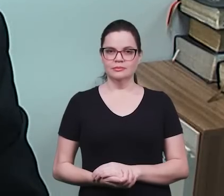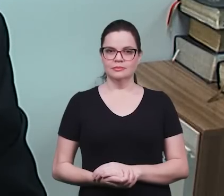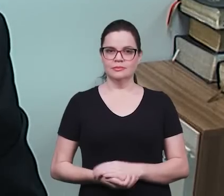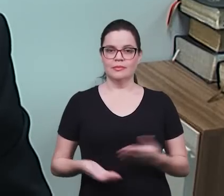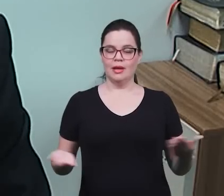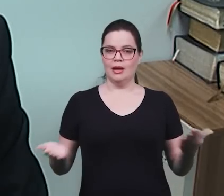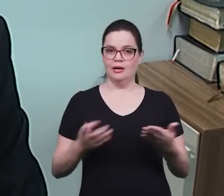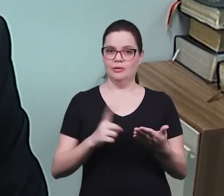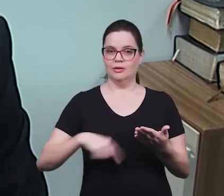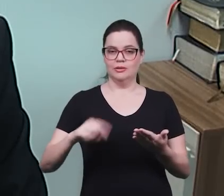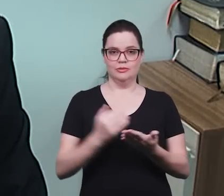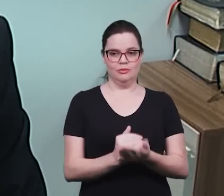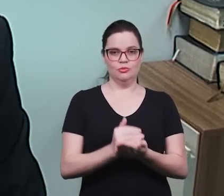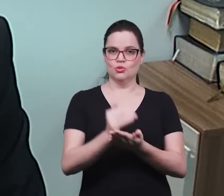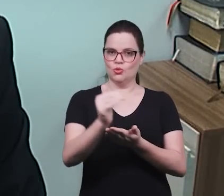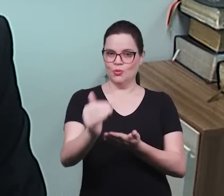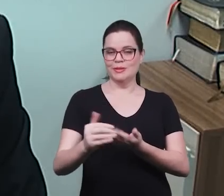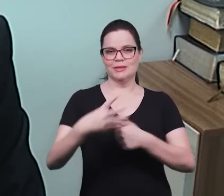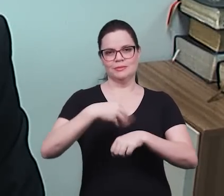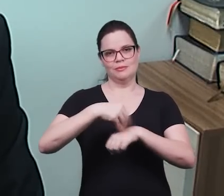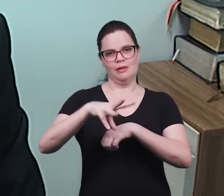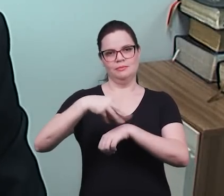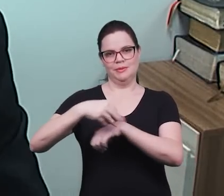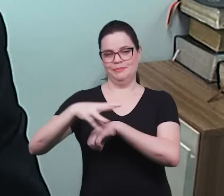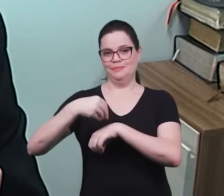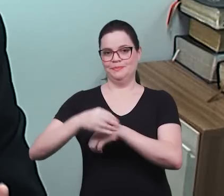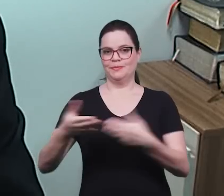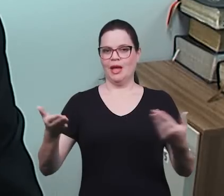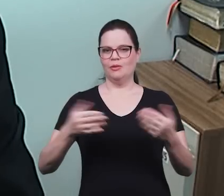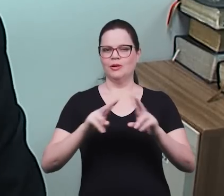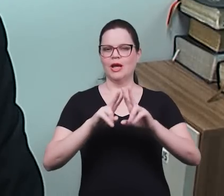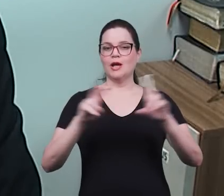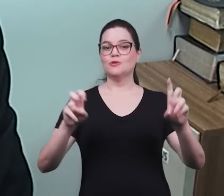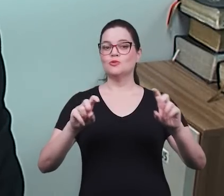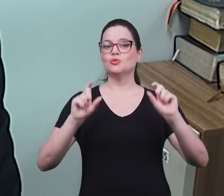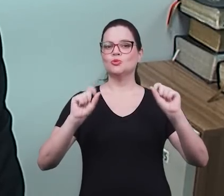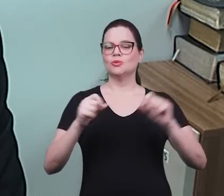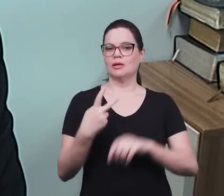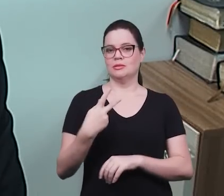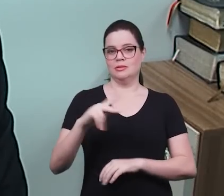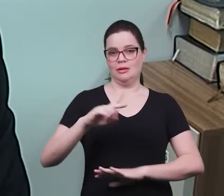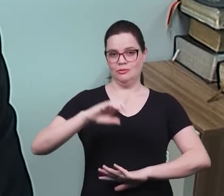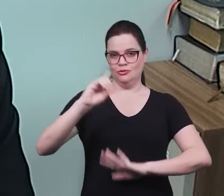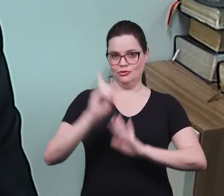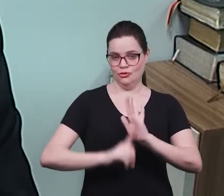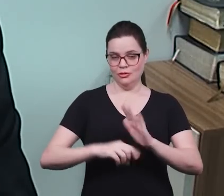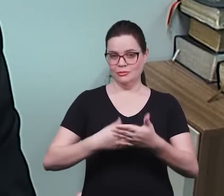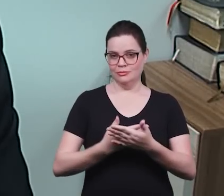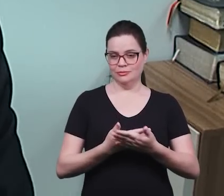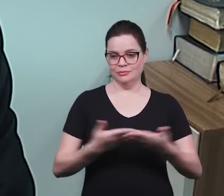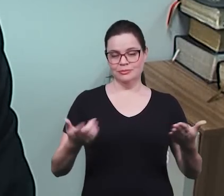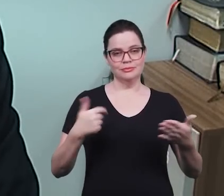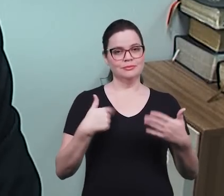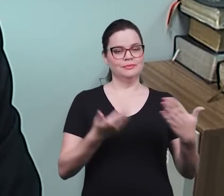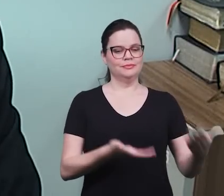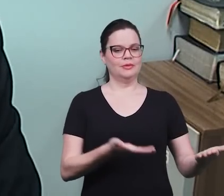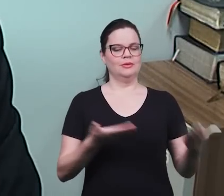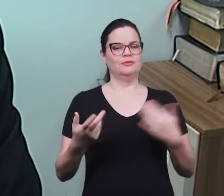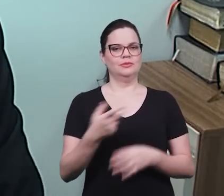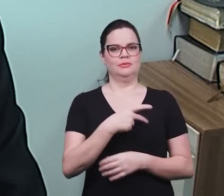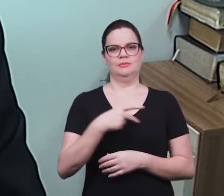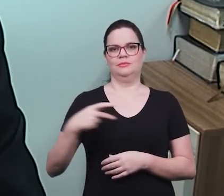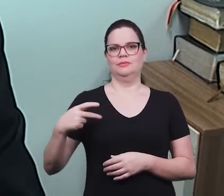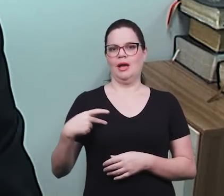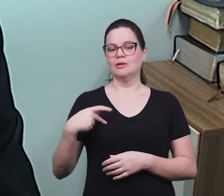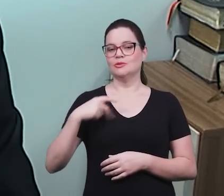Agora estamos em rede porque nós vamos falar sobre os seus direitos. E para isso, eu convidei aqui o pastor José Júnior,